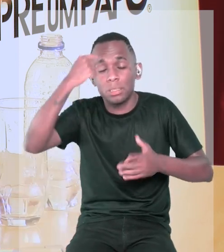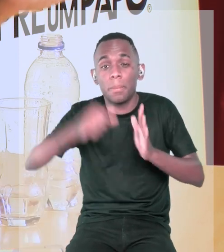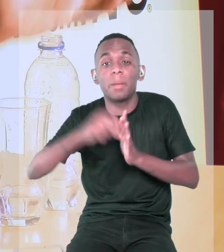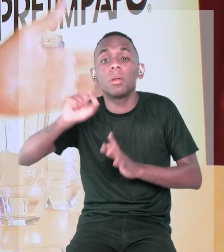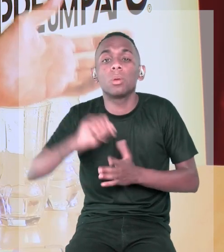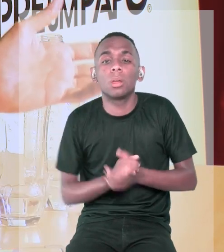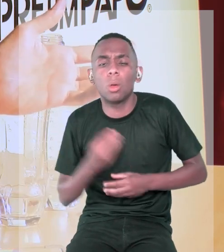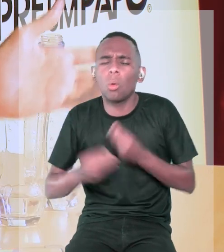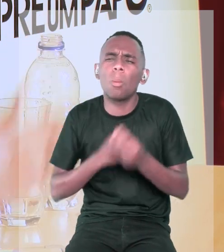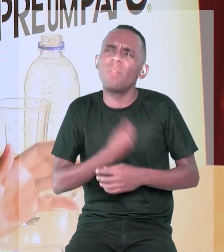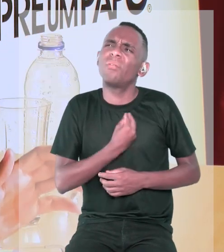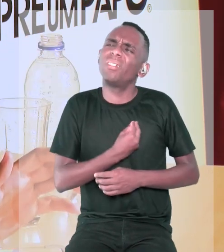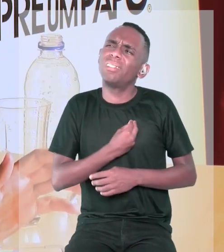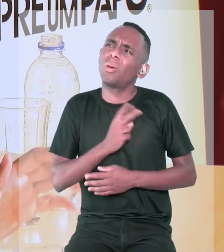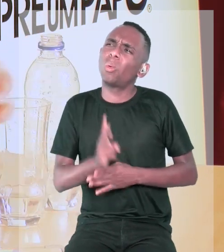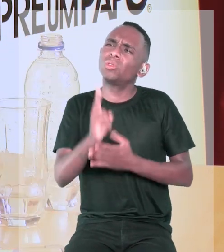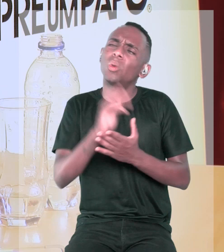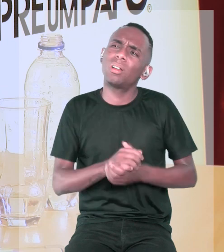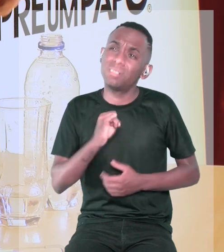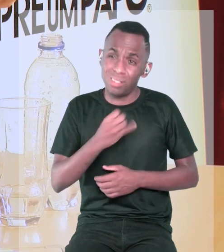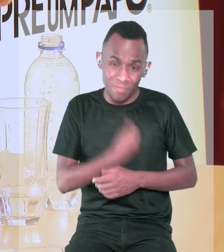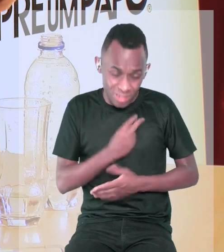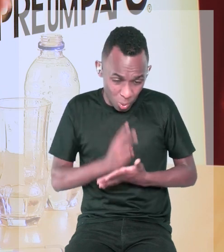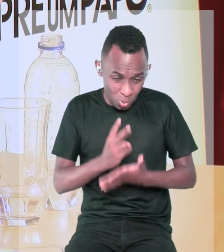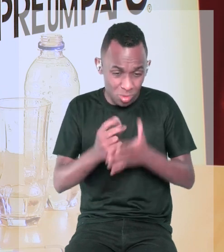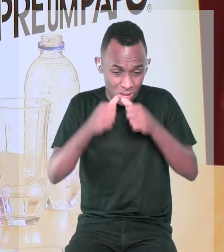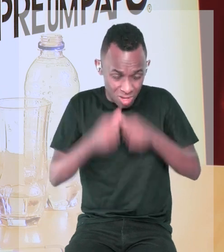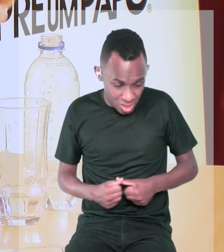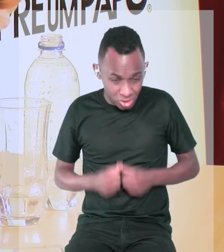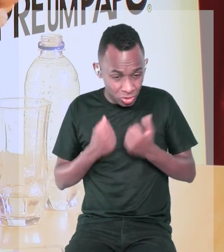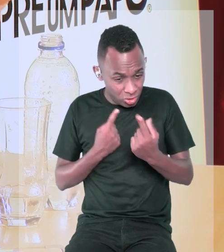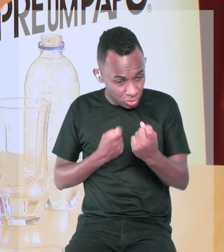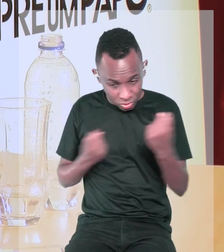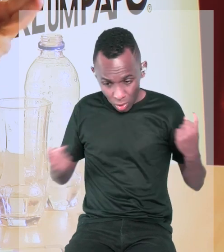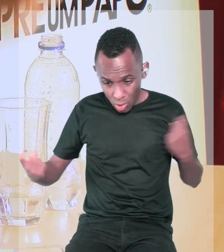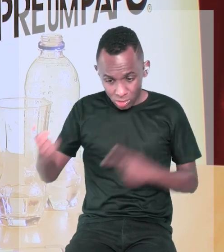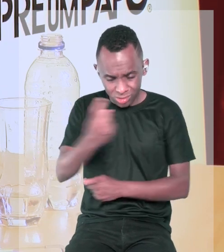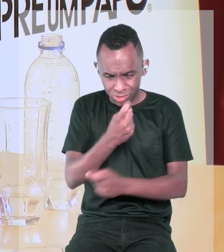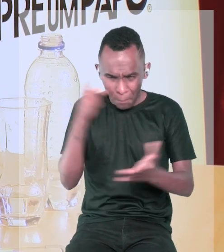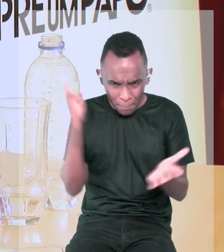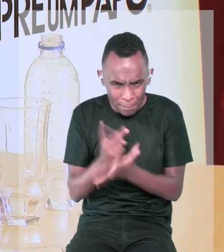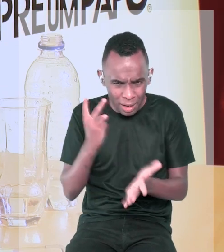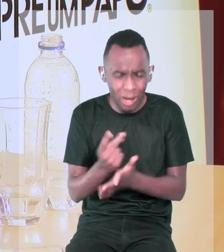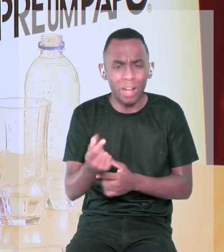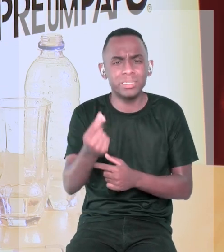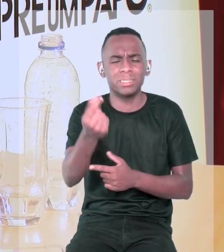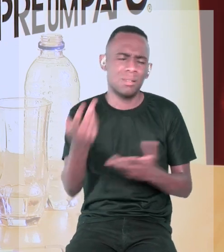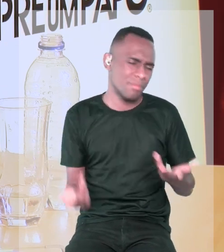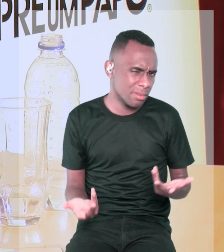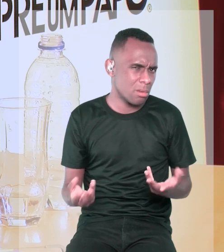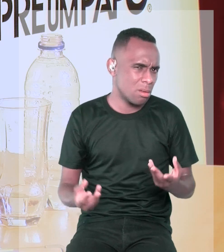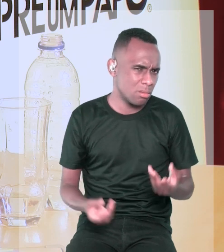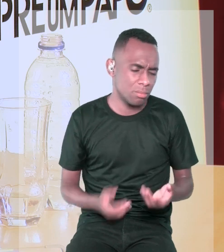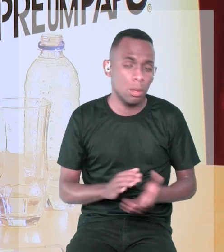para sempre, e aí, só que mais romanticamente assim, ele diz, a segunda coisa que eu fiz antes de conseguir uma resposta sobre em que